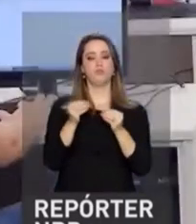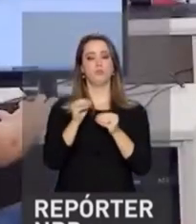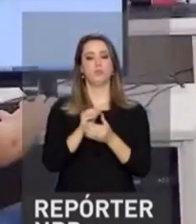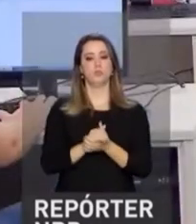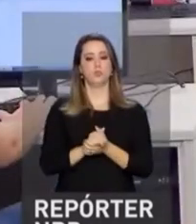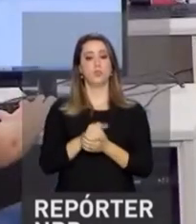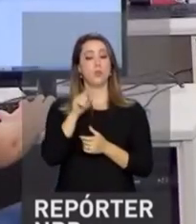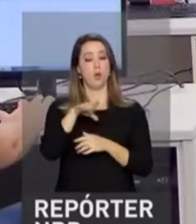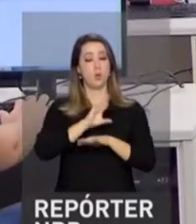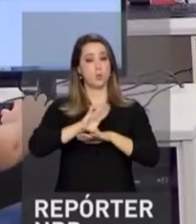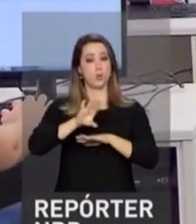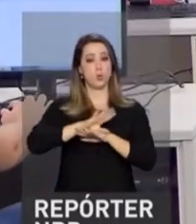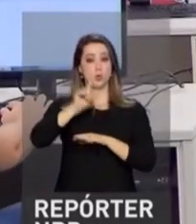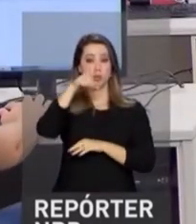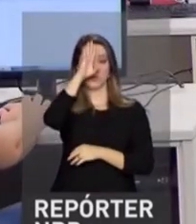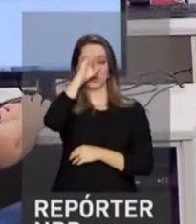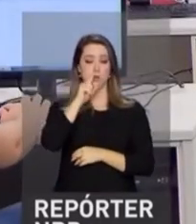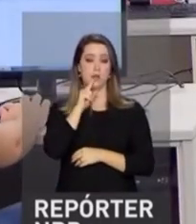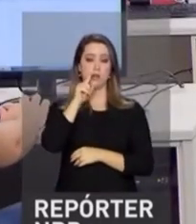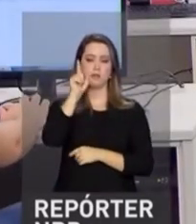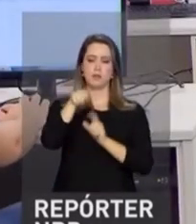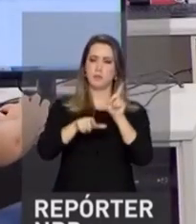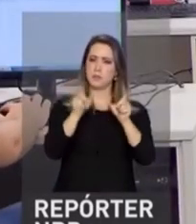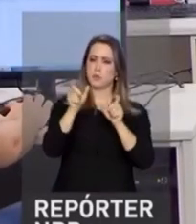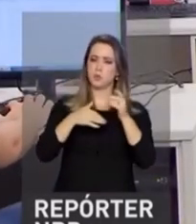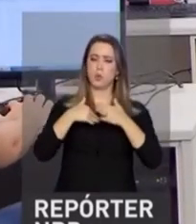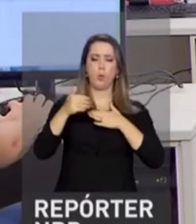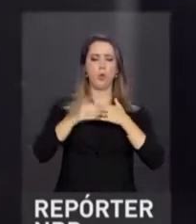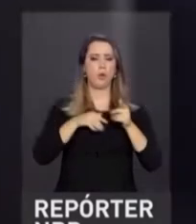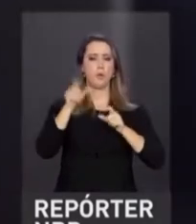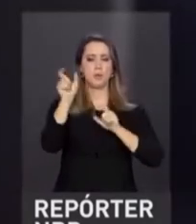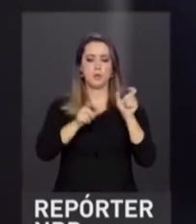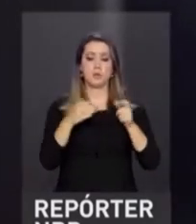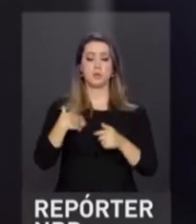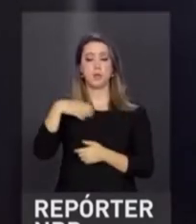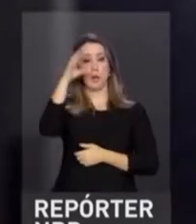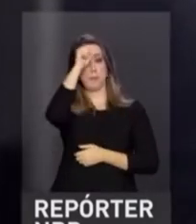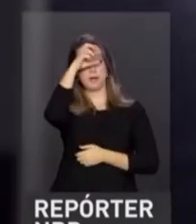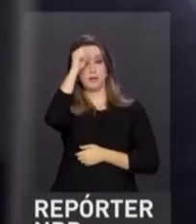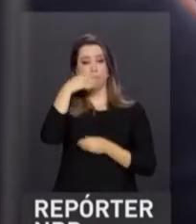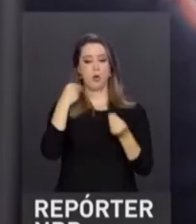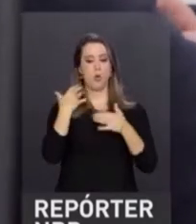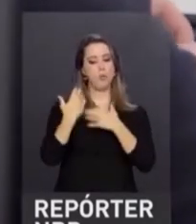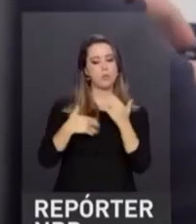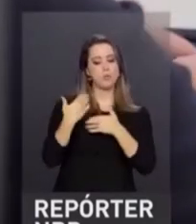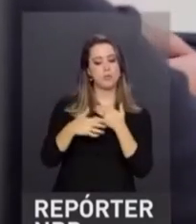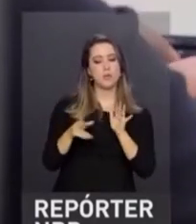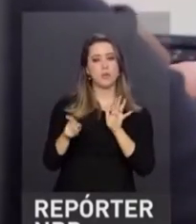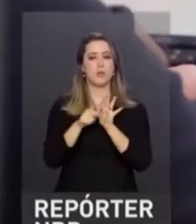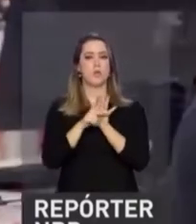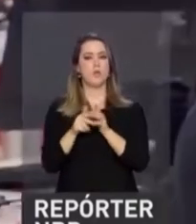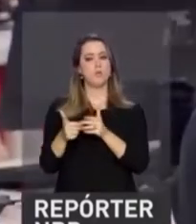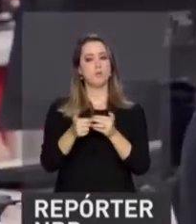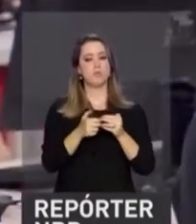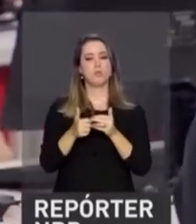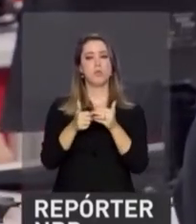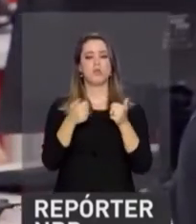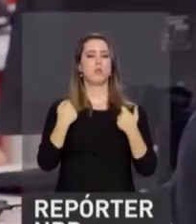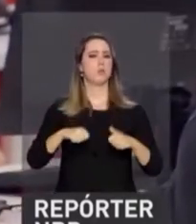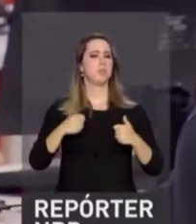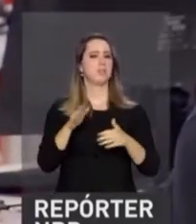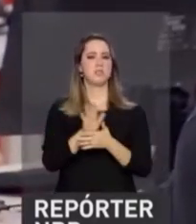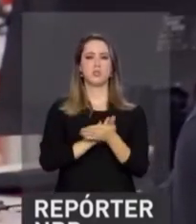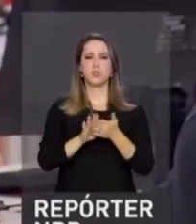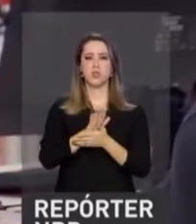setor. Os cursos gratuitos são indicados para qualquer pessoa que queira aprender a desenvolver seu próprio game e não